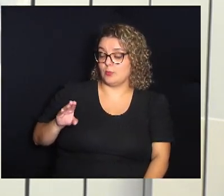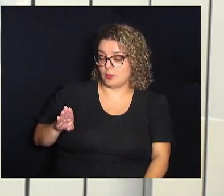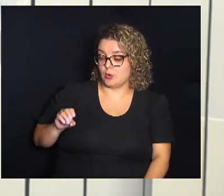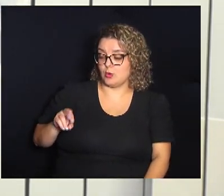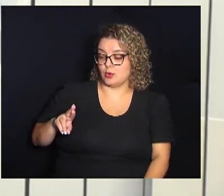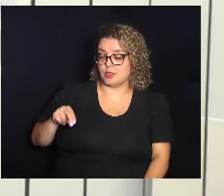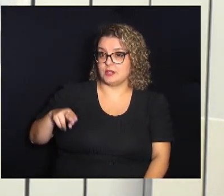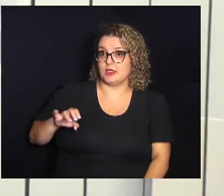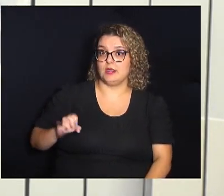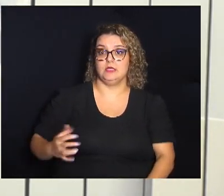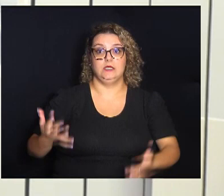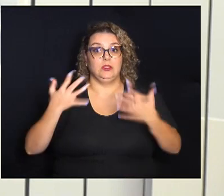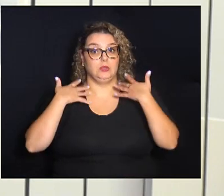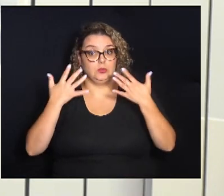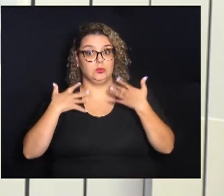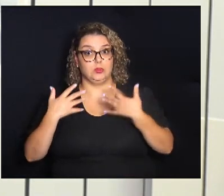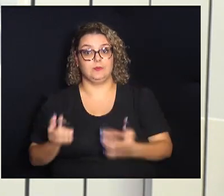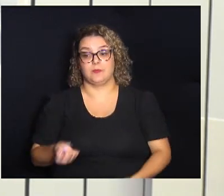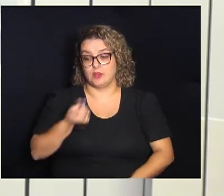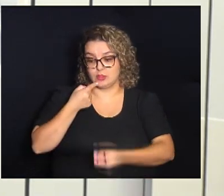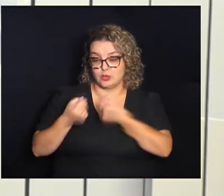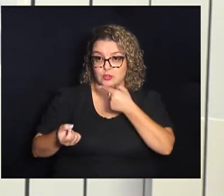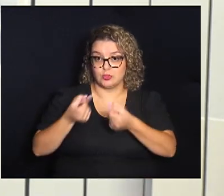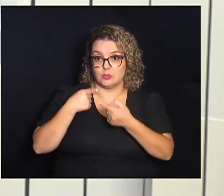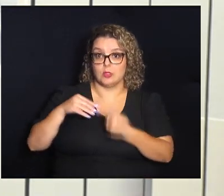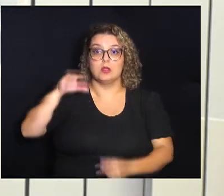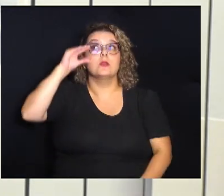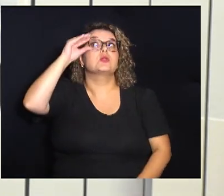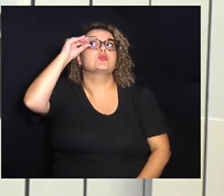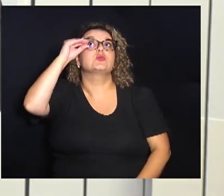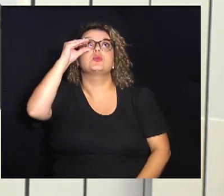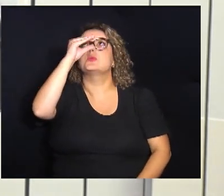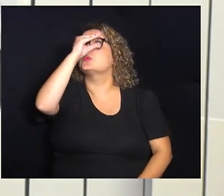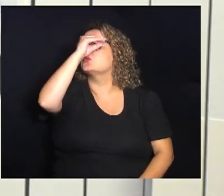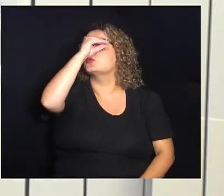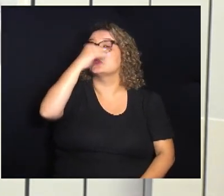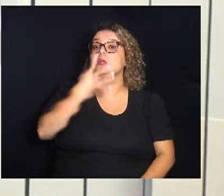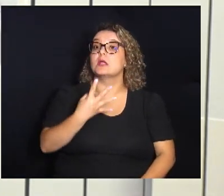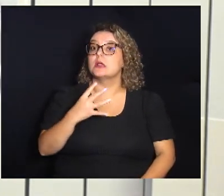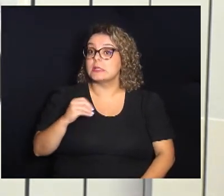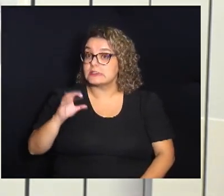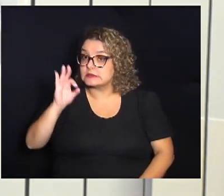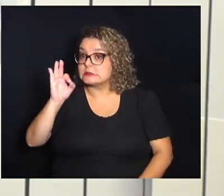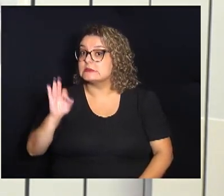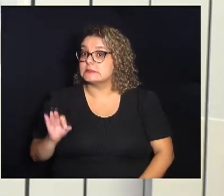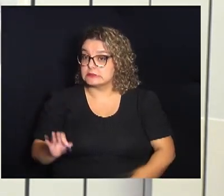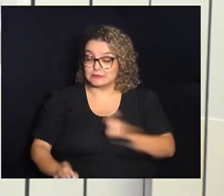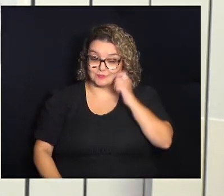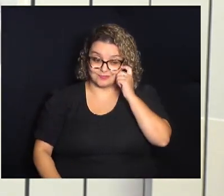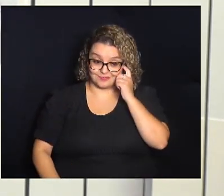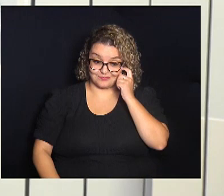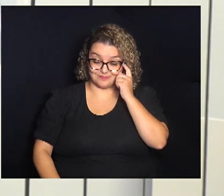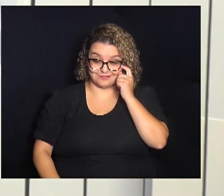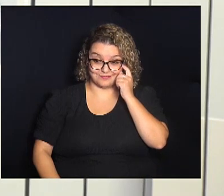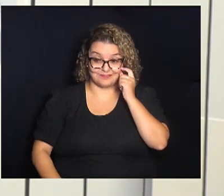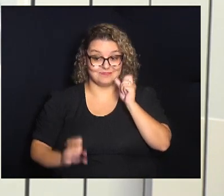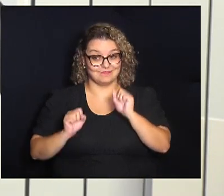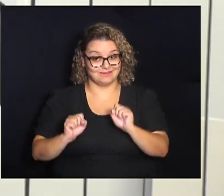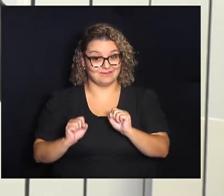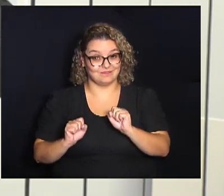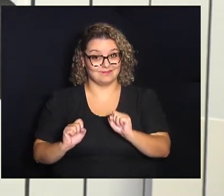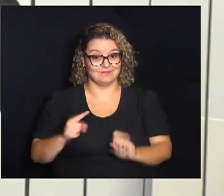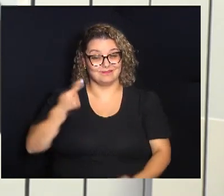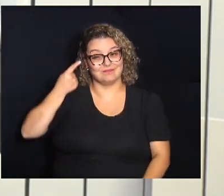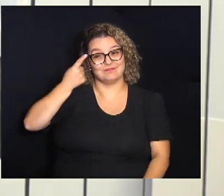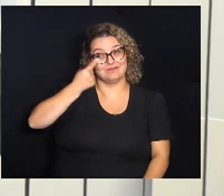verão a automedicação com colírios atinge 40%, podendo provocar